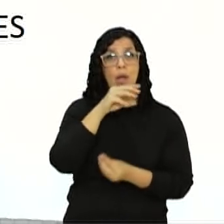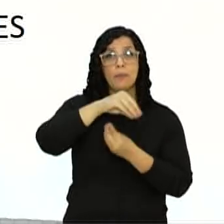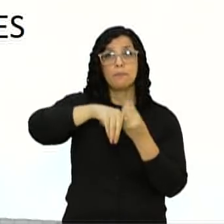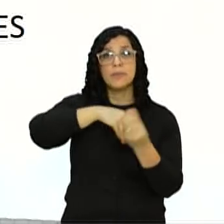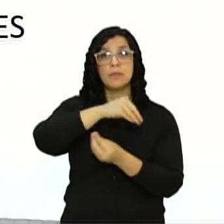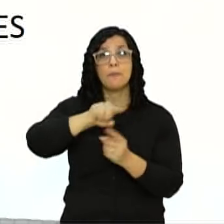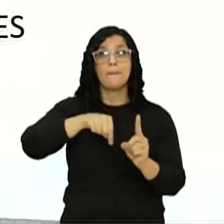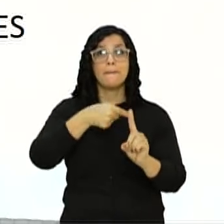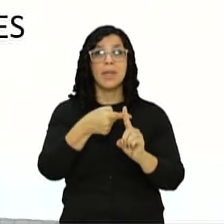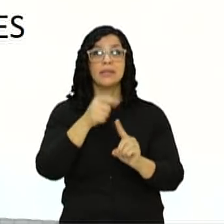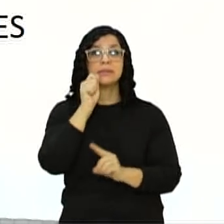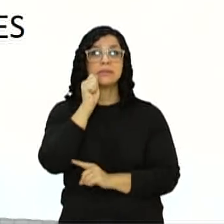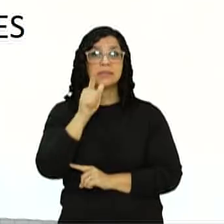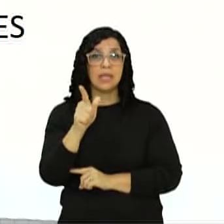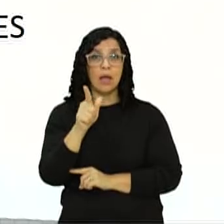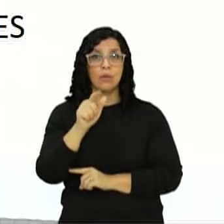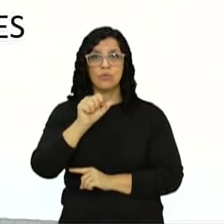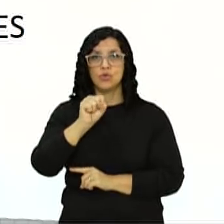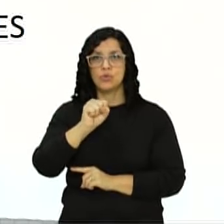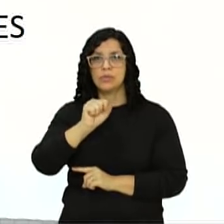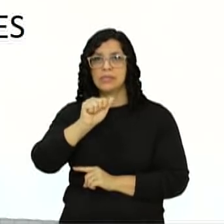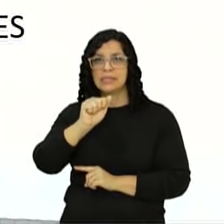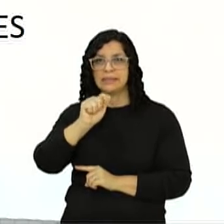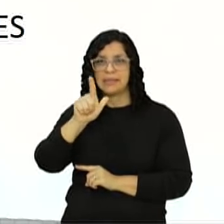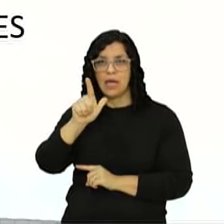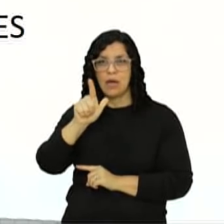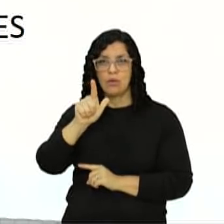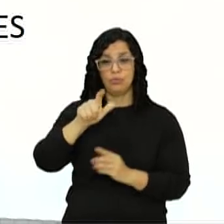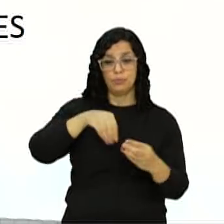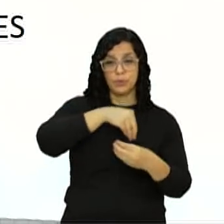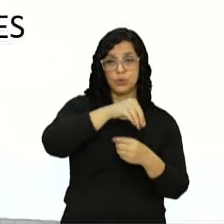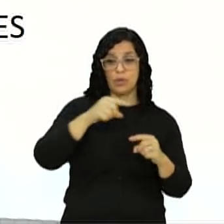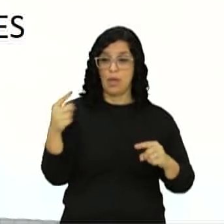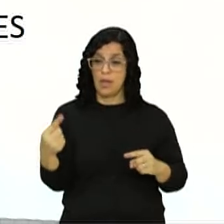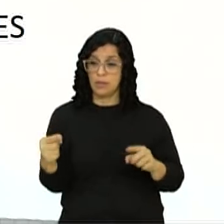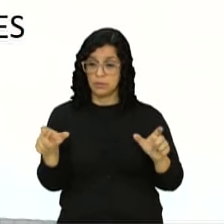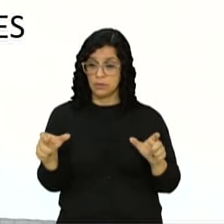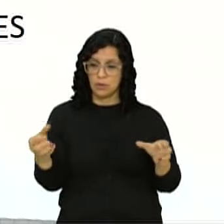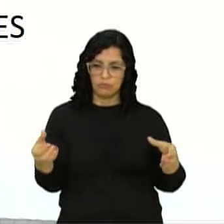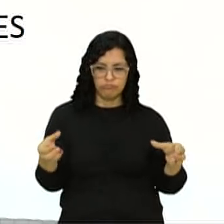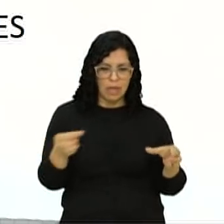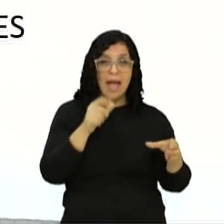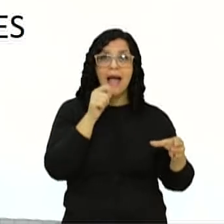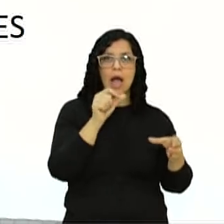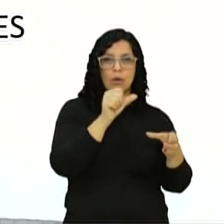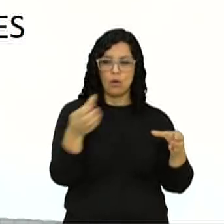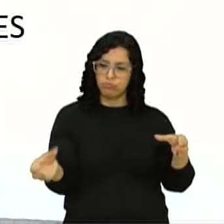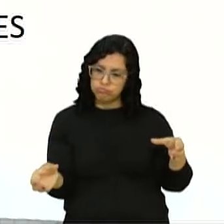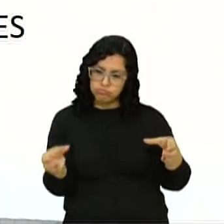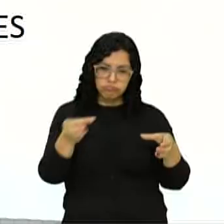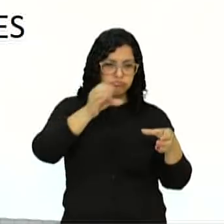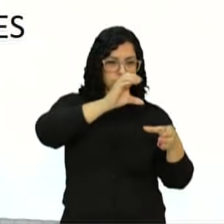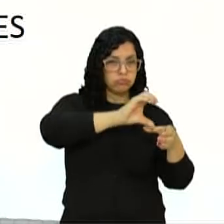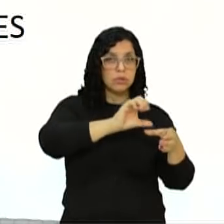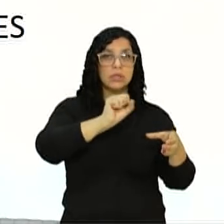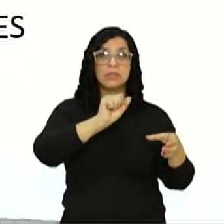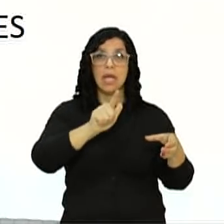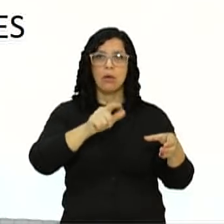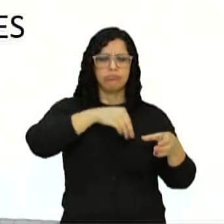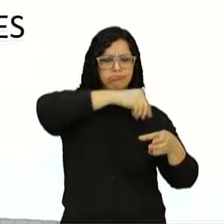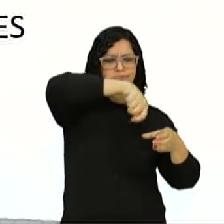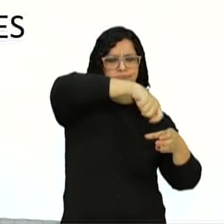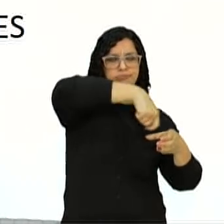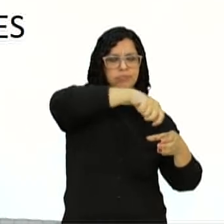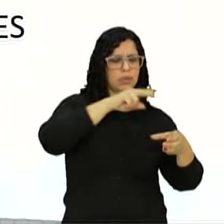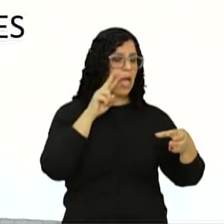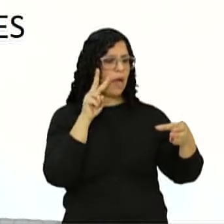sal de cozinha. A água é uma coisa, sal é outra, então eu fiz uma mistura. Mexi. Quando